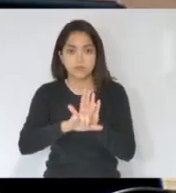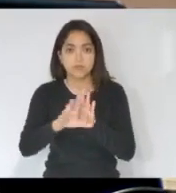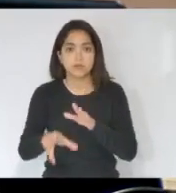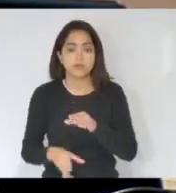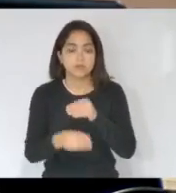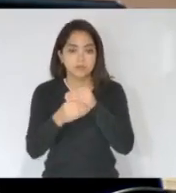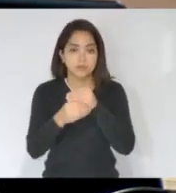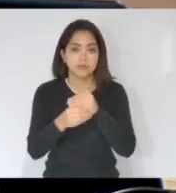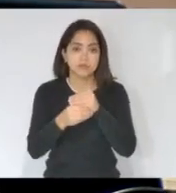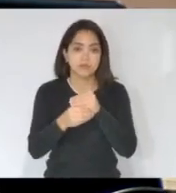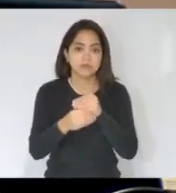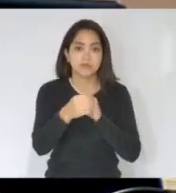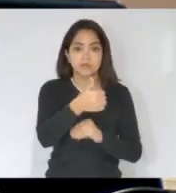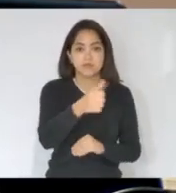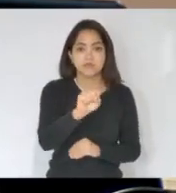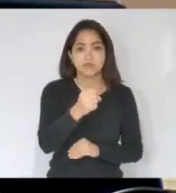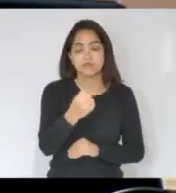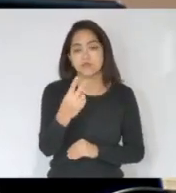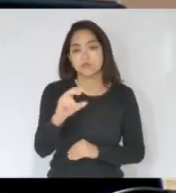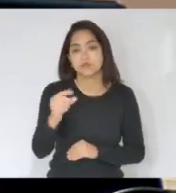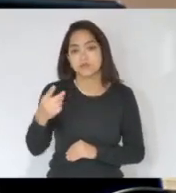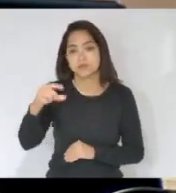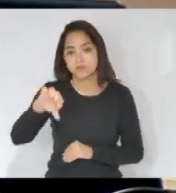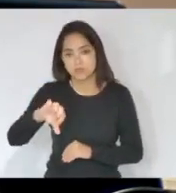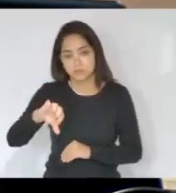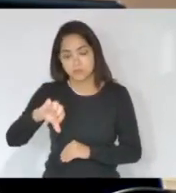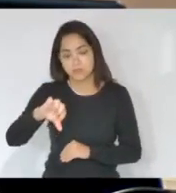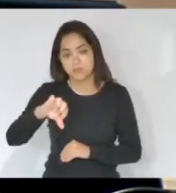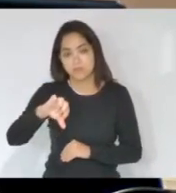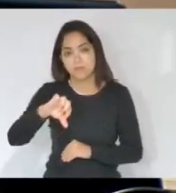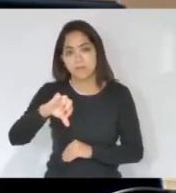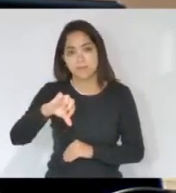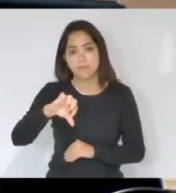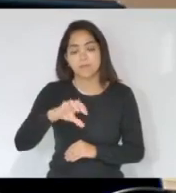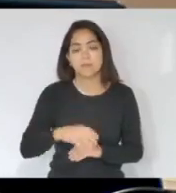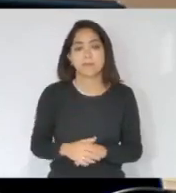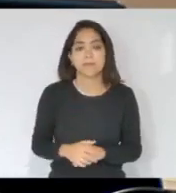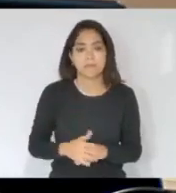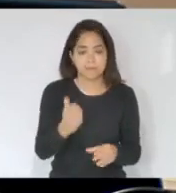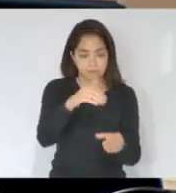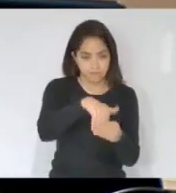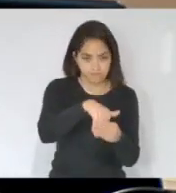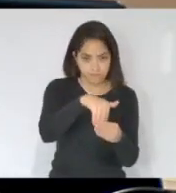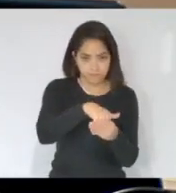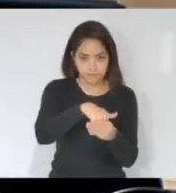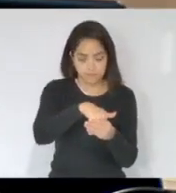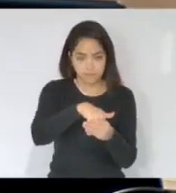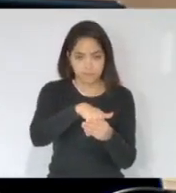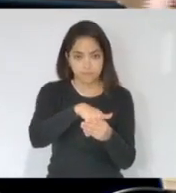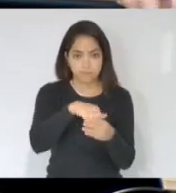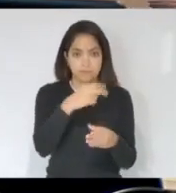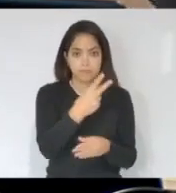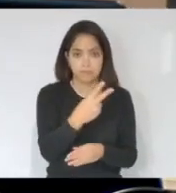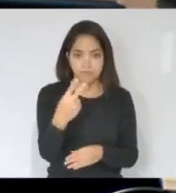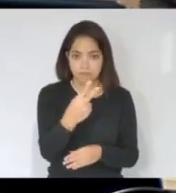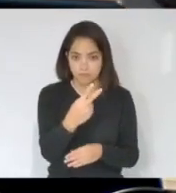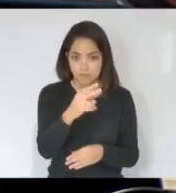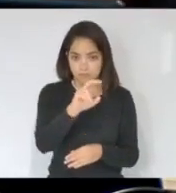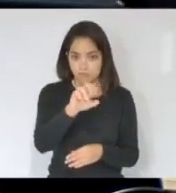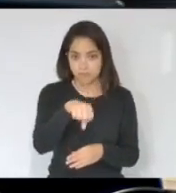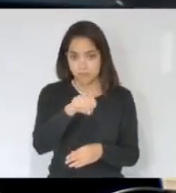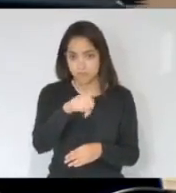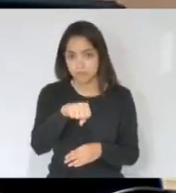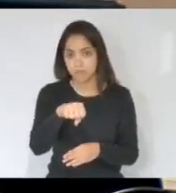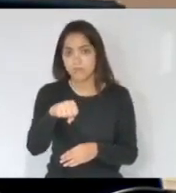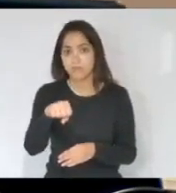complementar número 18/2019, com a seguinte votação: 22 votos sim,